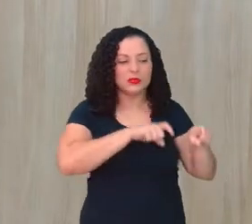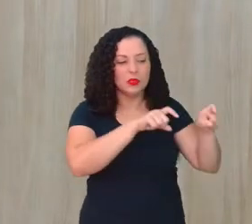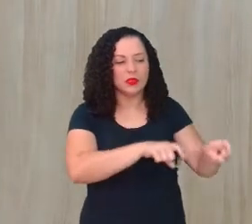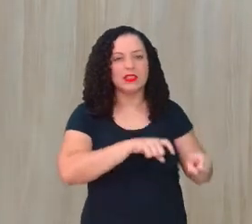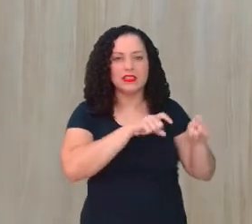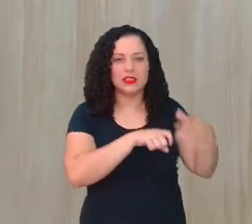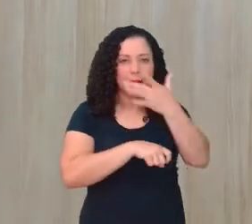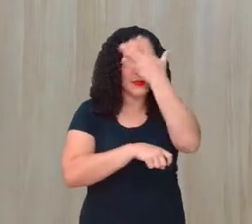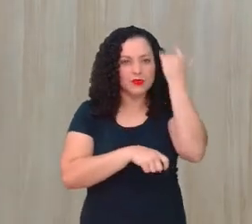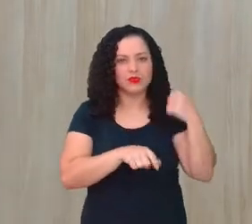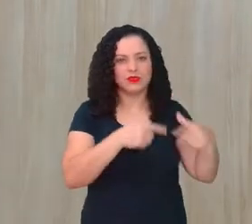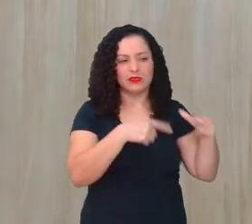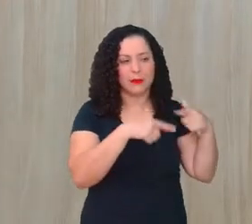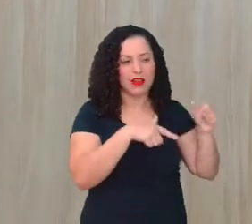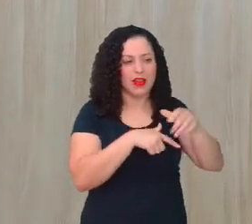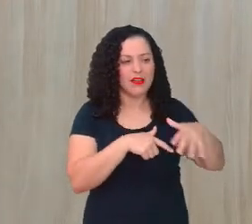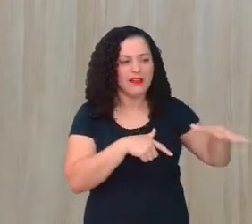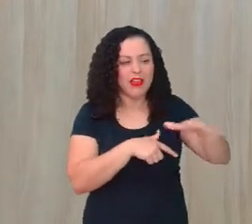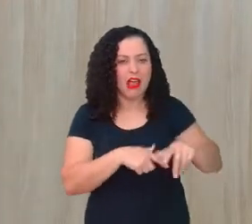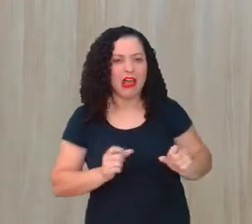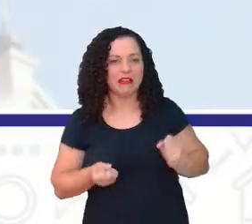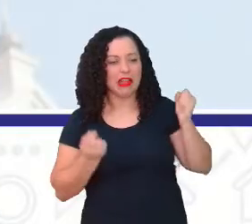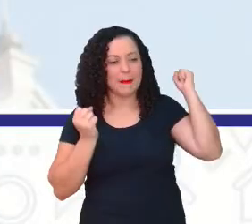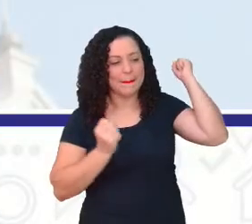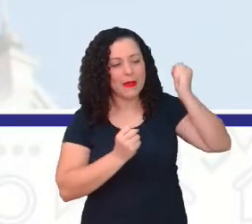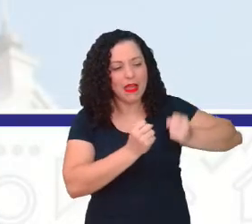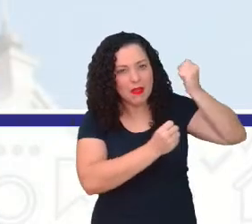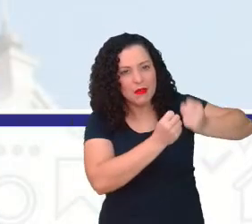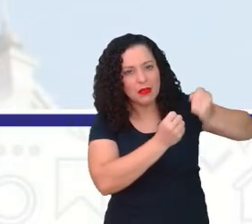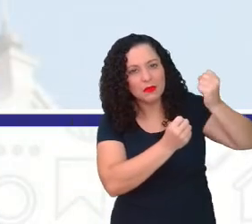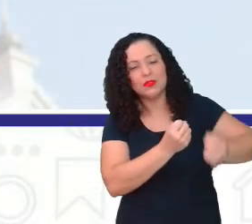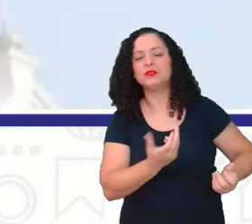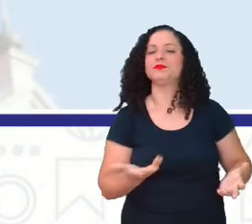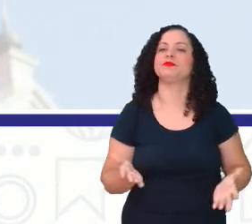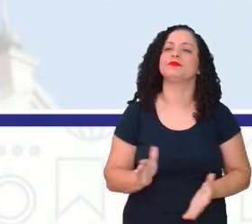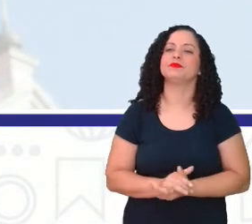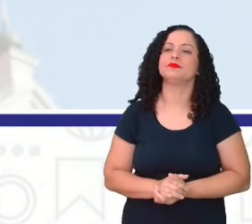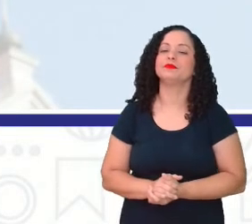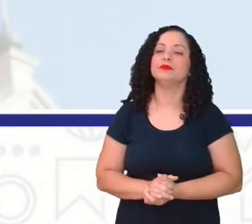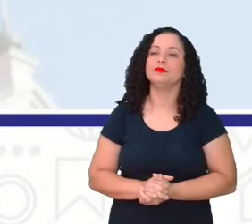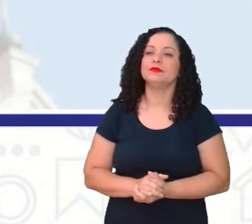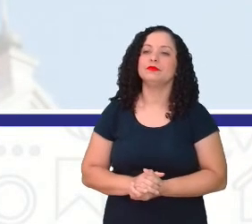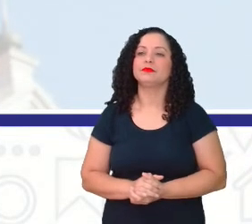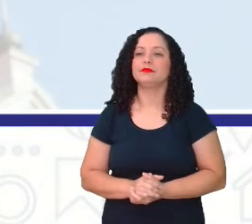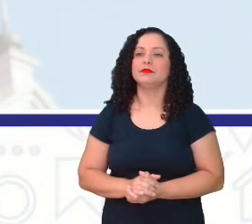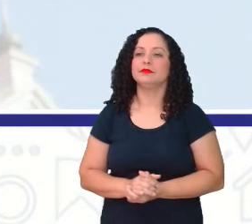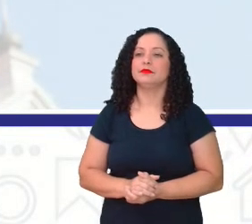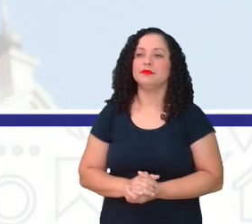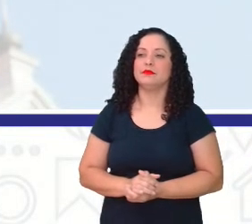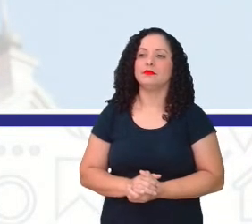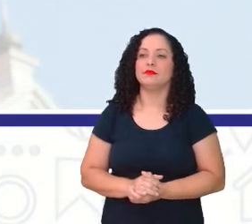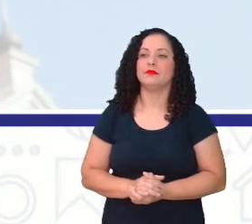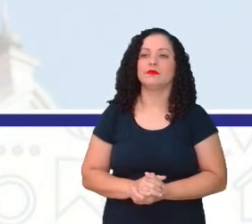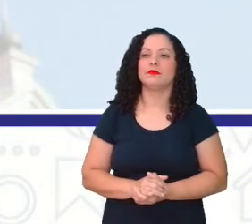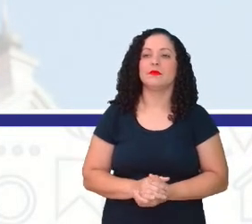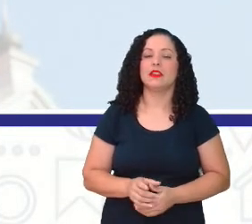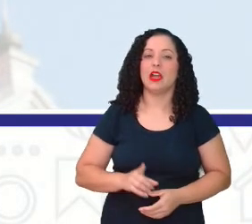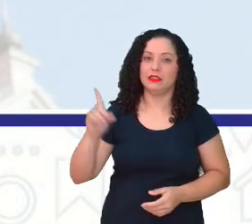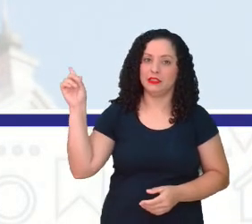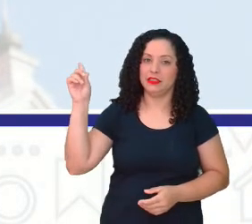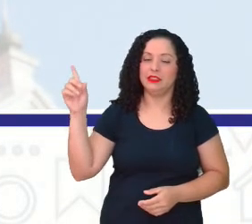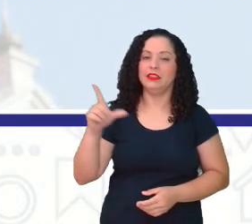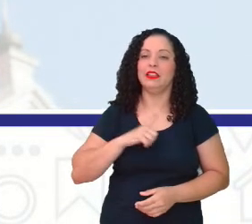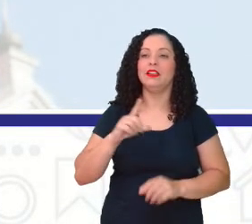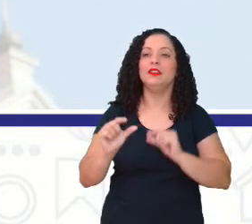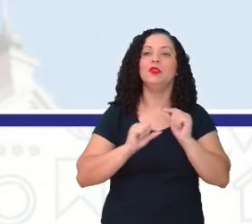Então, o que a gente observa é que nessa situação aqui, a gente vai ter a vitória